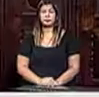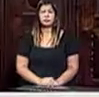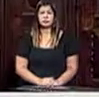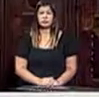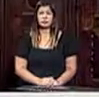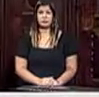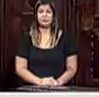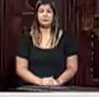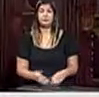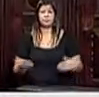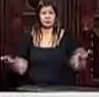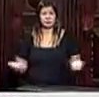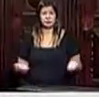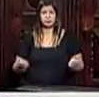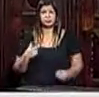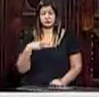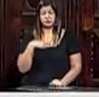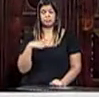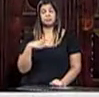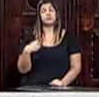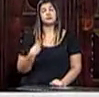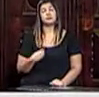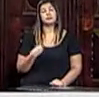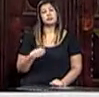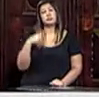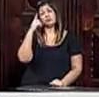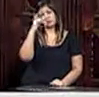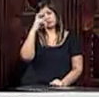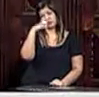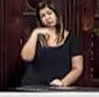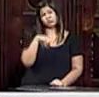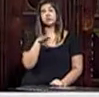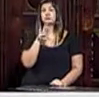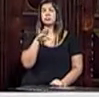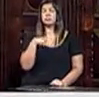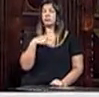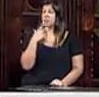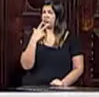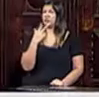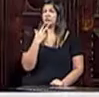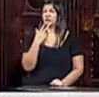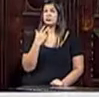Hoje a gente vive dias de dificuldade, mas confesso,